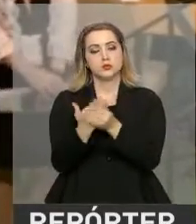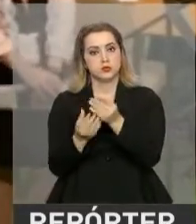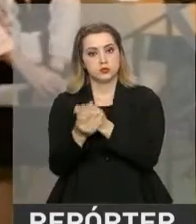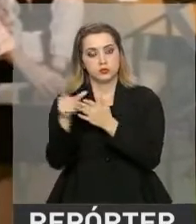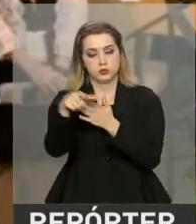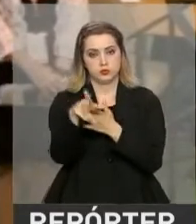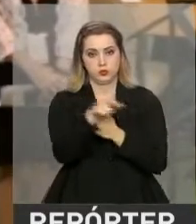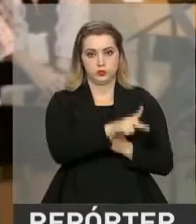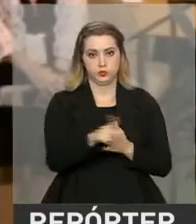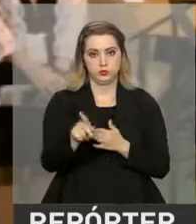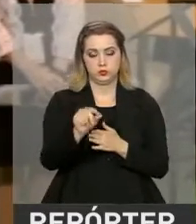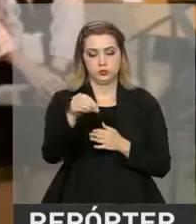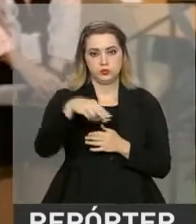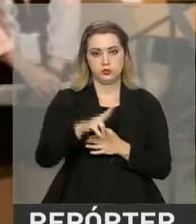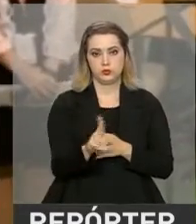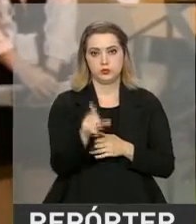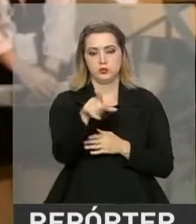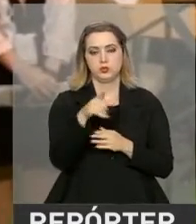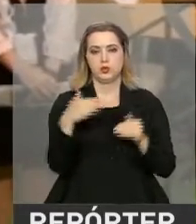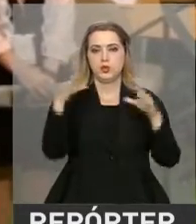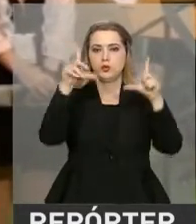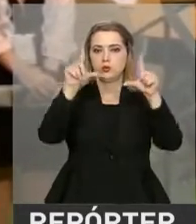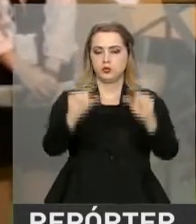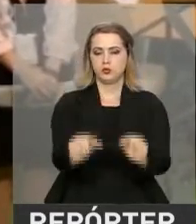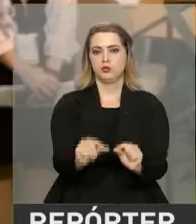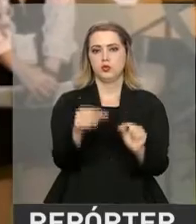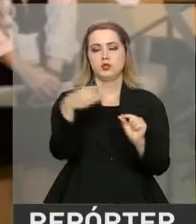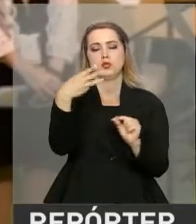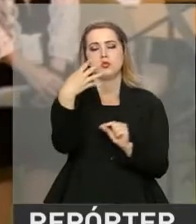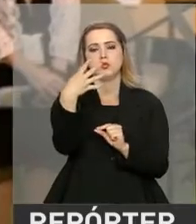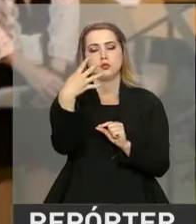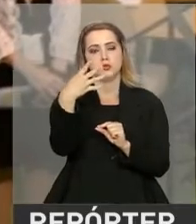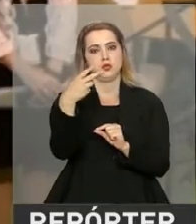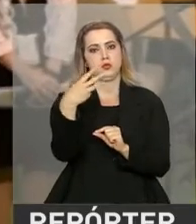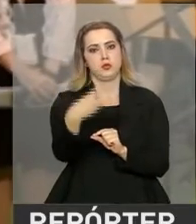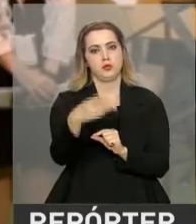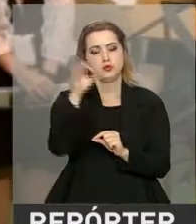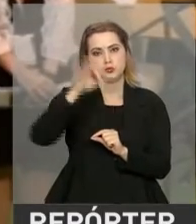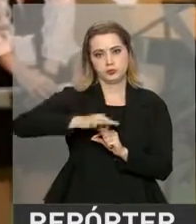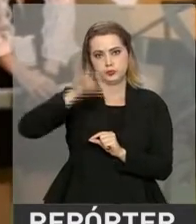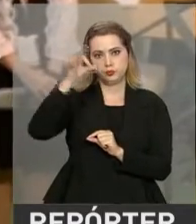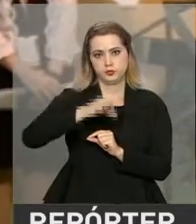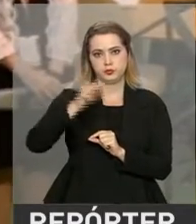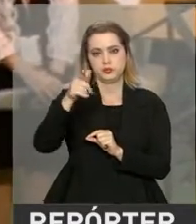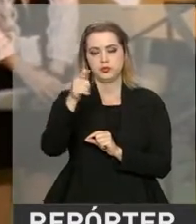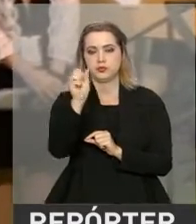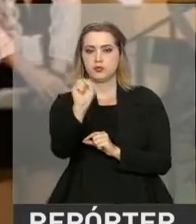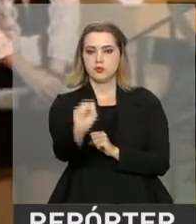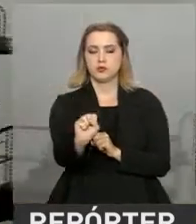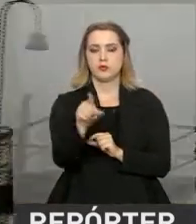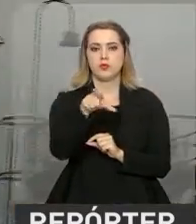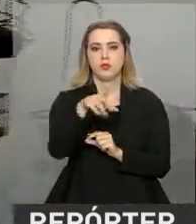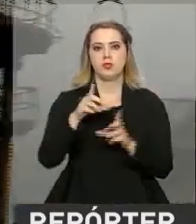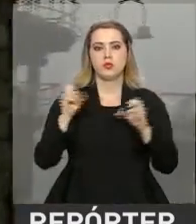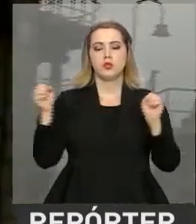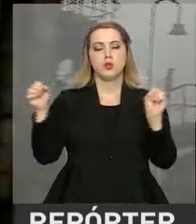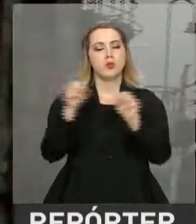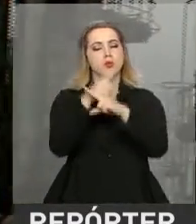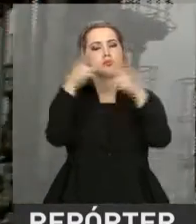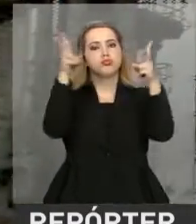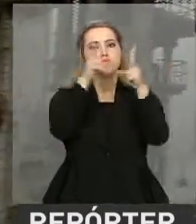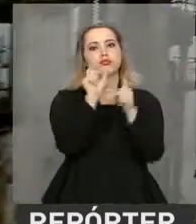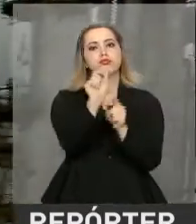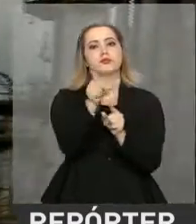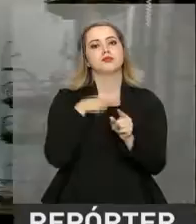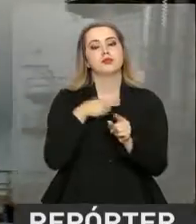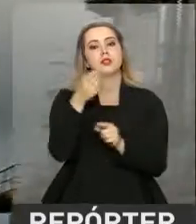2030 o país quer reduzir em 43 por cento as emissões de gases poluentes na atmosfera 60 países